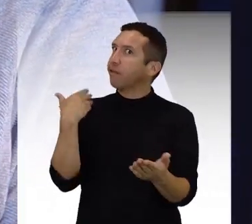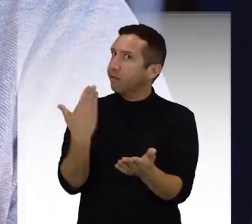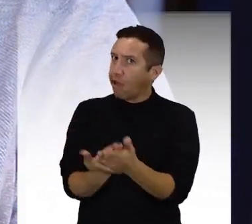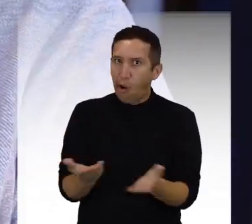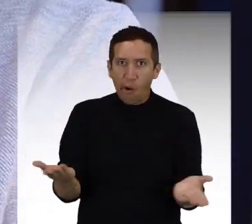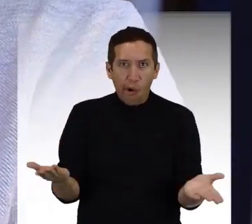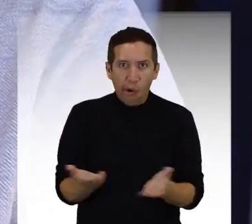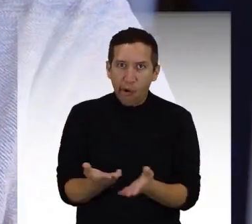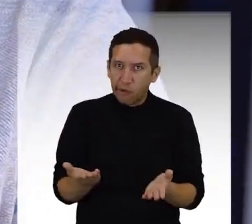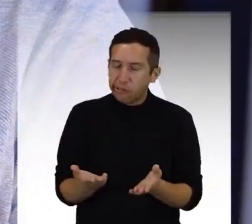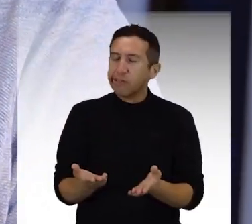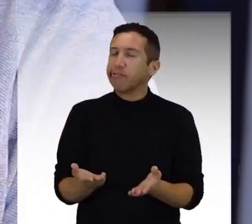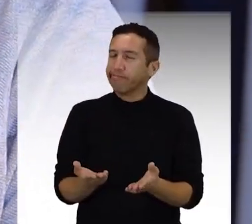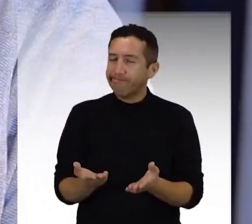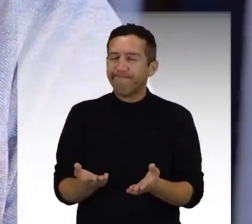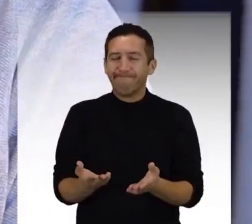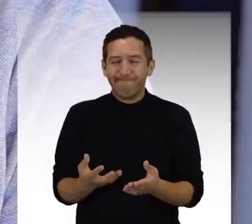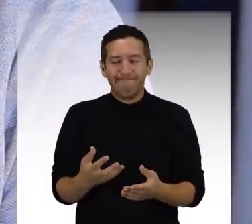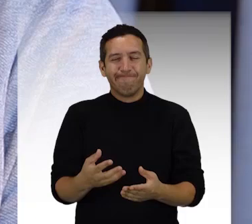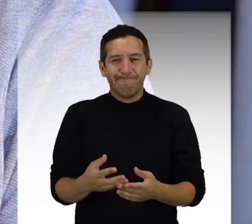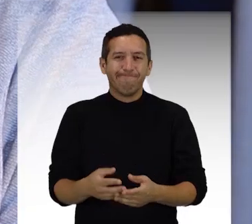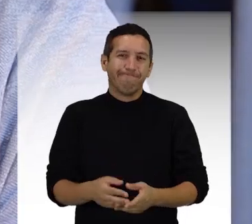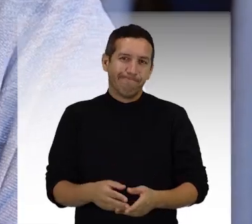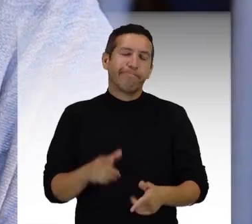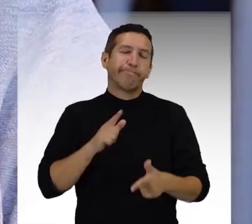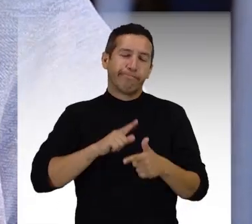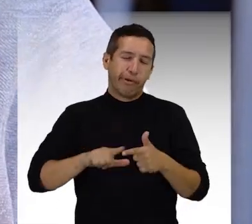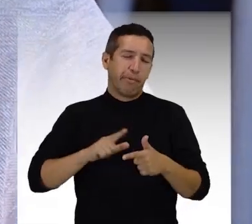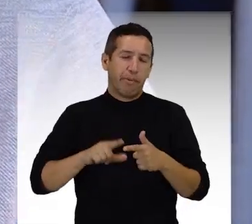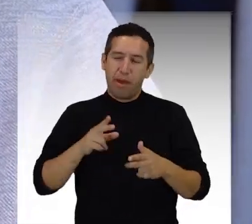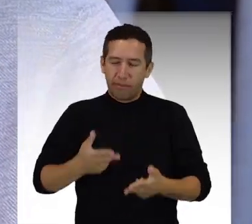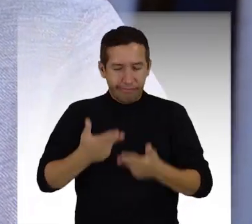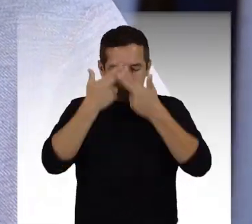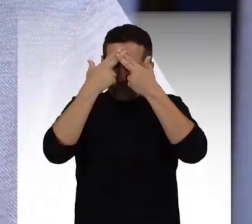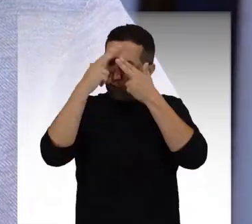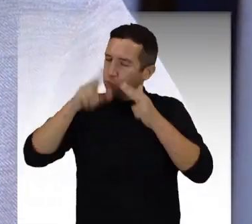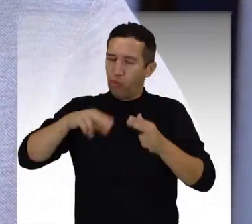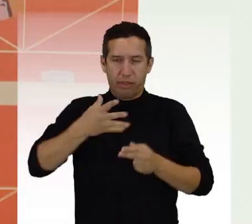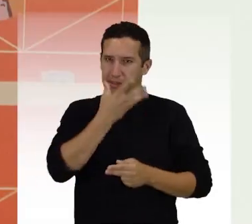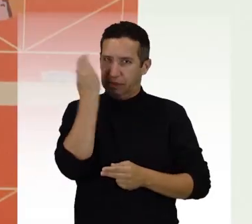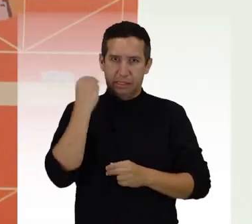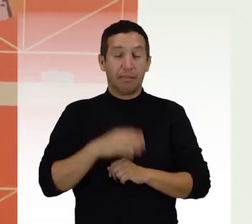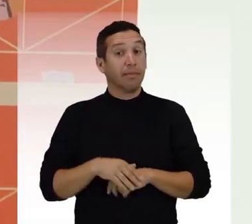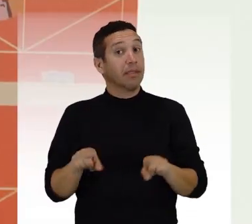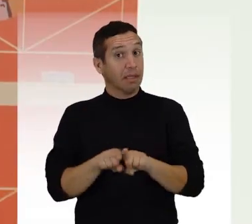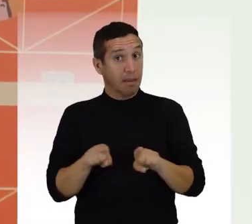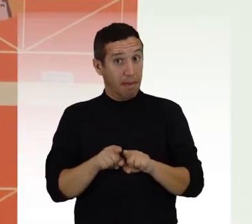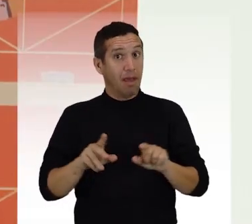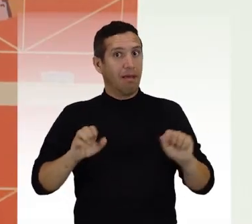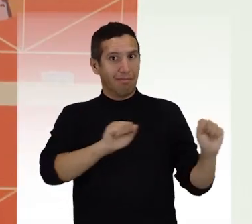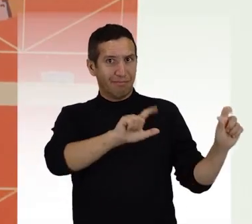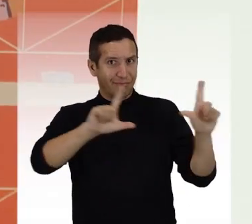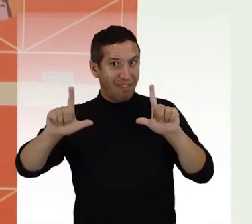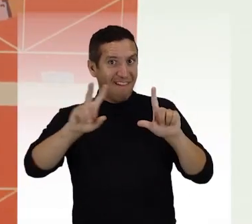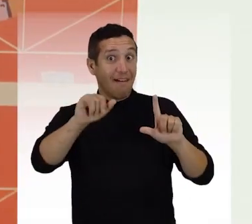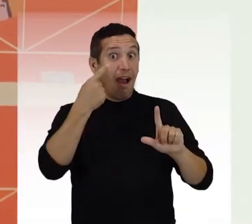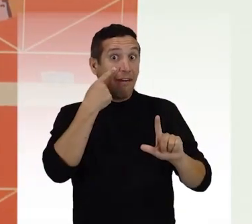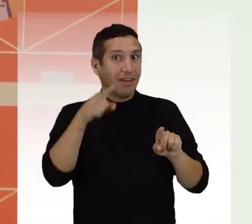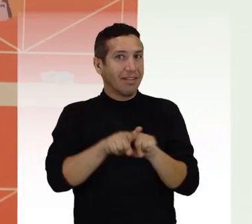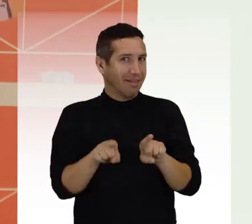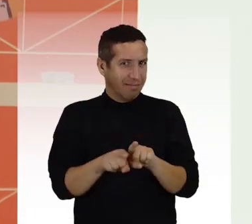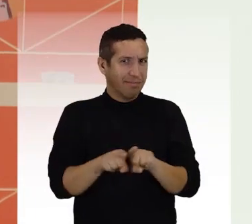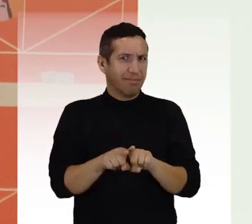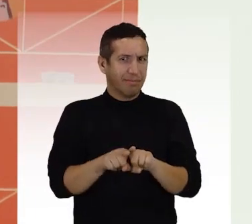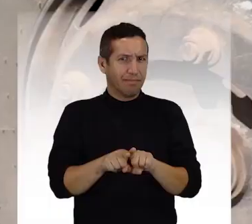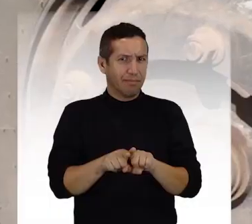até hoje, só os impactos são grandes, né? A gente nunca vai esquecer isso. E nesta edição do Trabalho Legal você vai